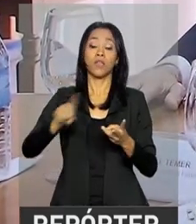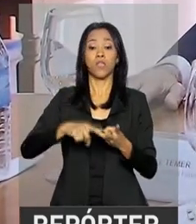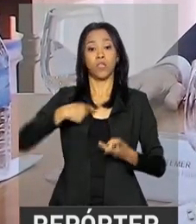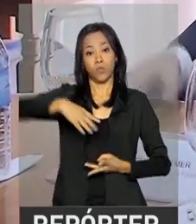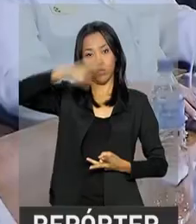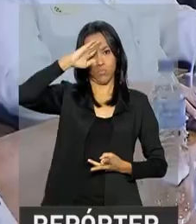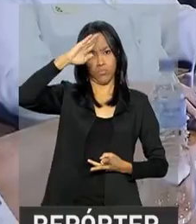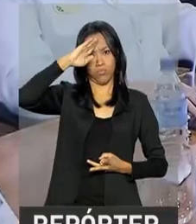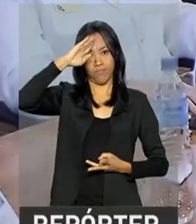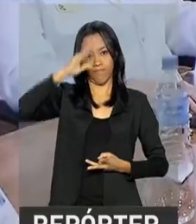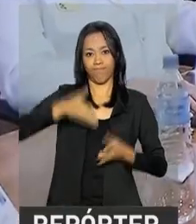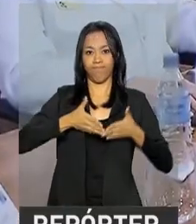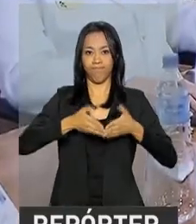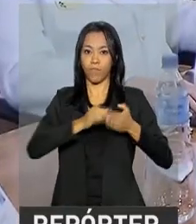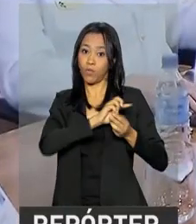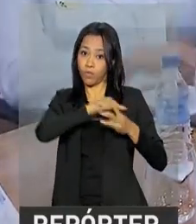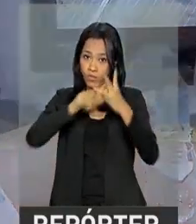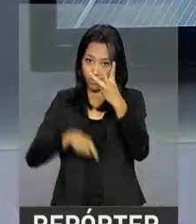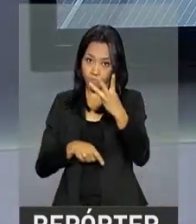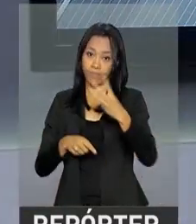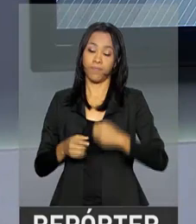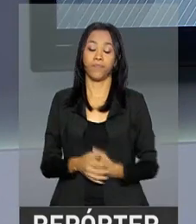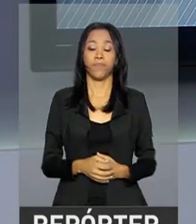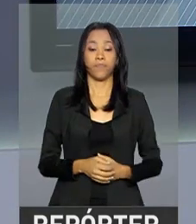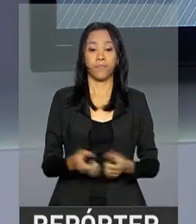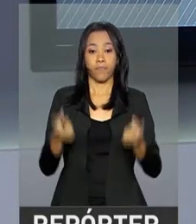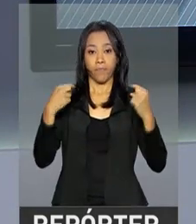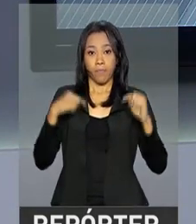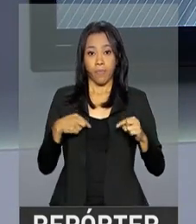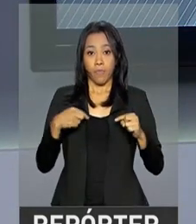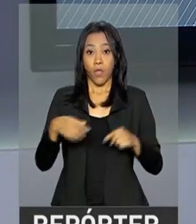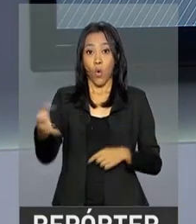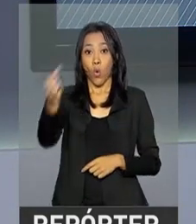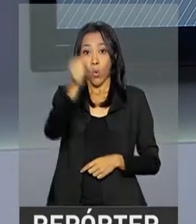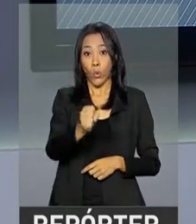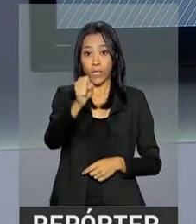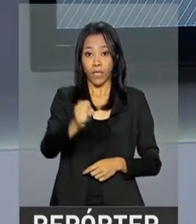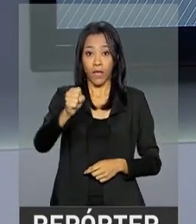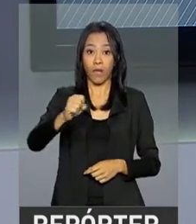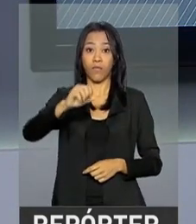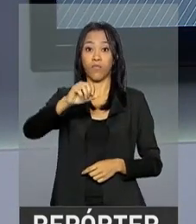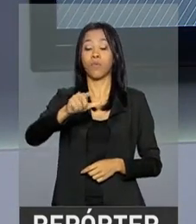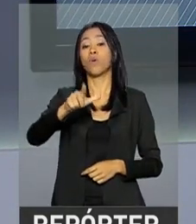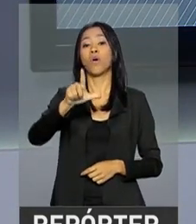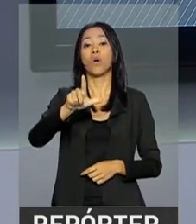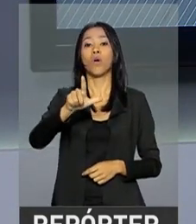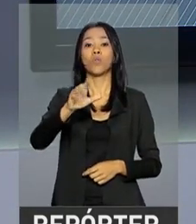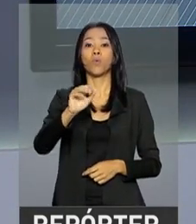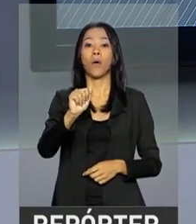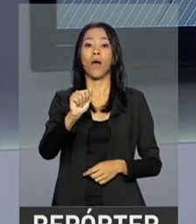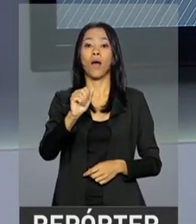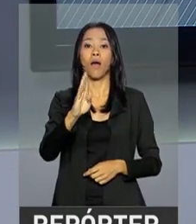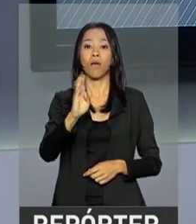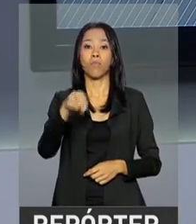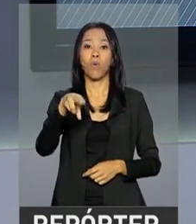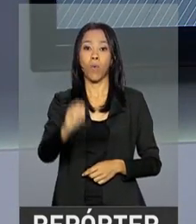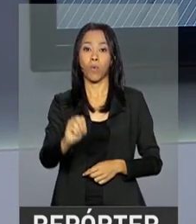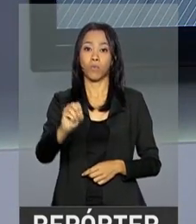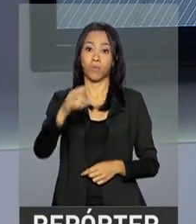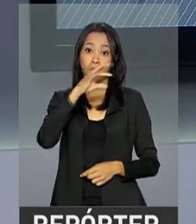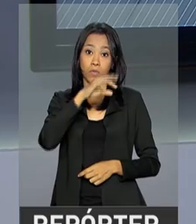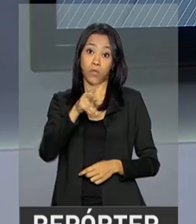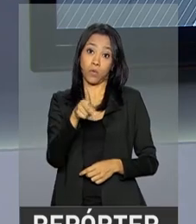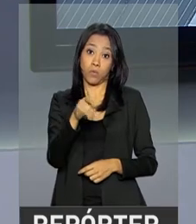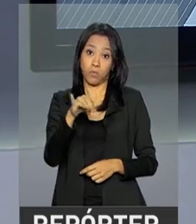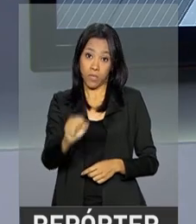das forças armadas o oitavo lote do abono salarial do pis/pasep ano base 2006 começa a ser